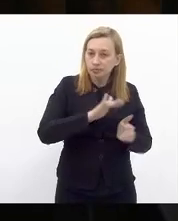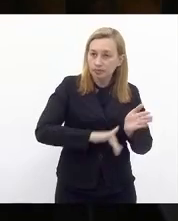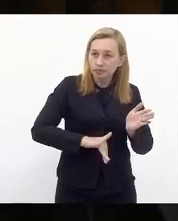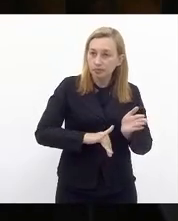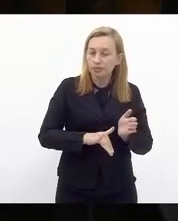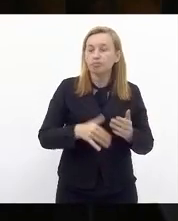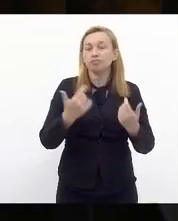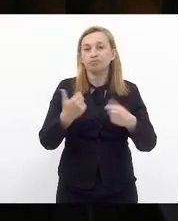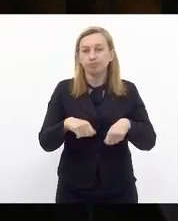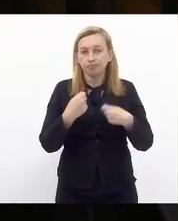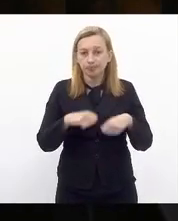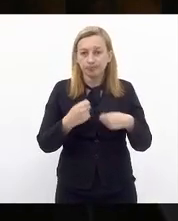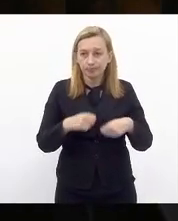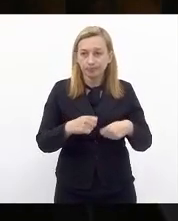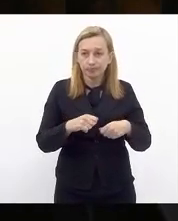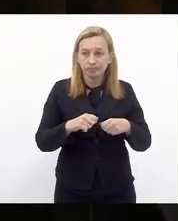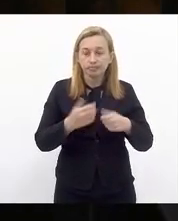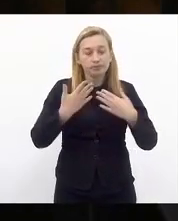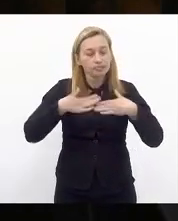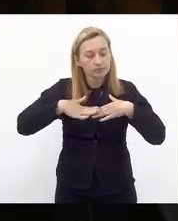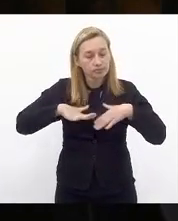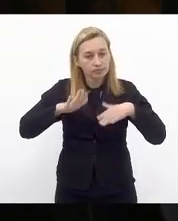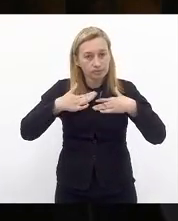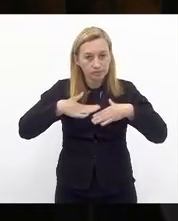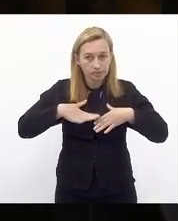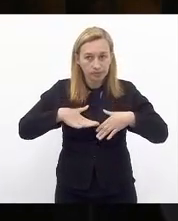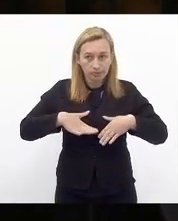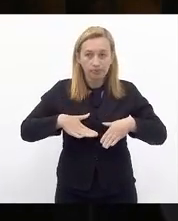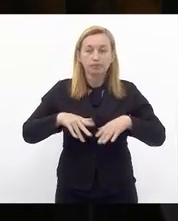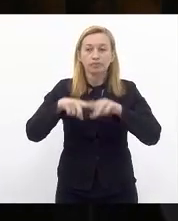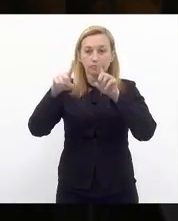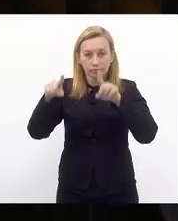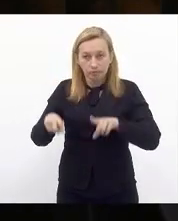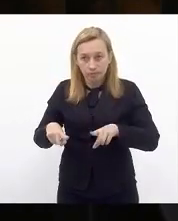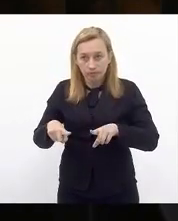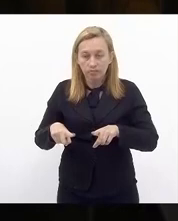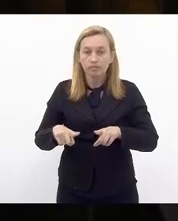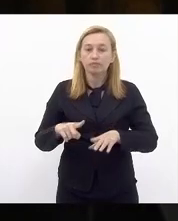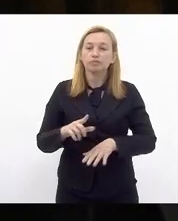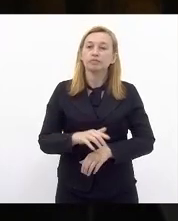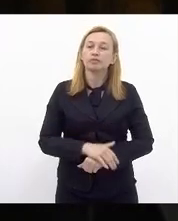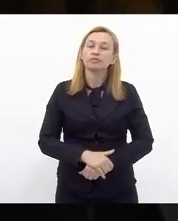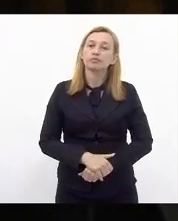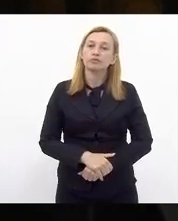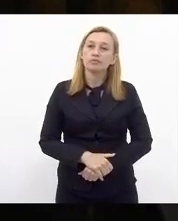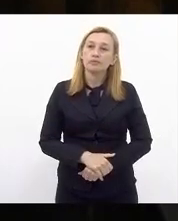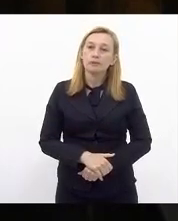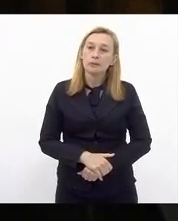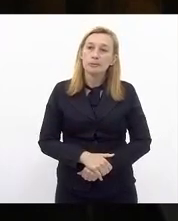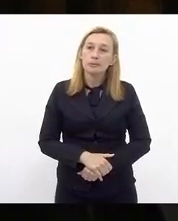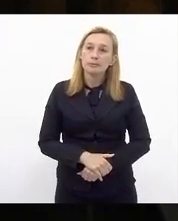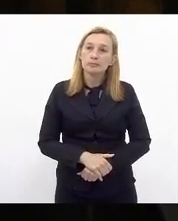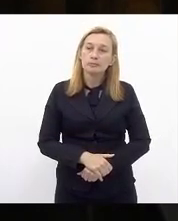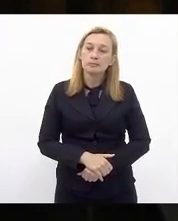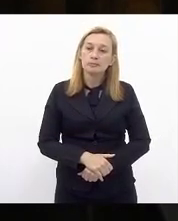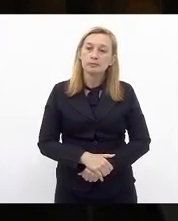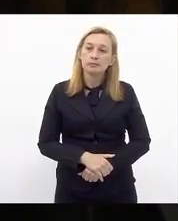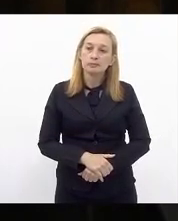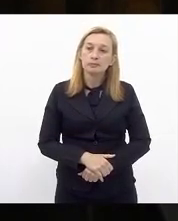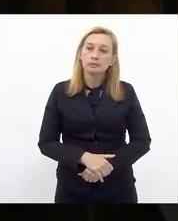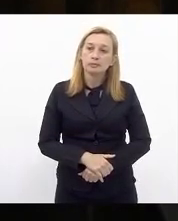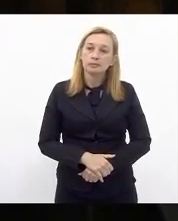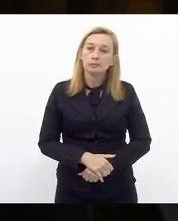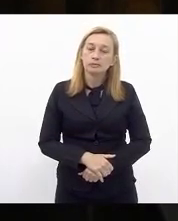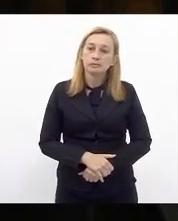que precisamos dar tranquilidade às servidores que eles terão é a contrapartida